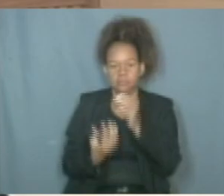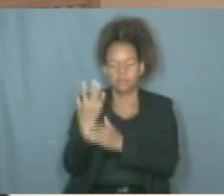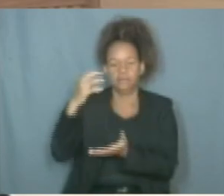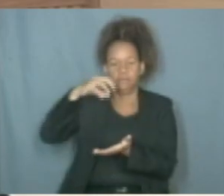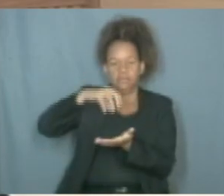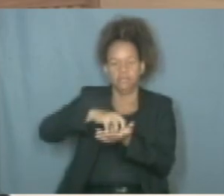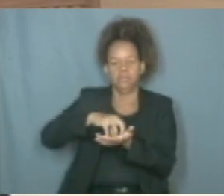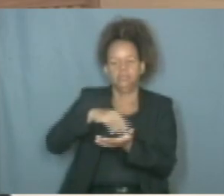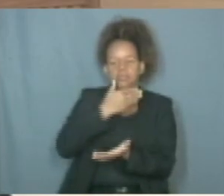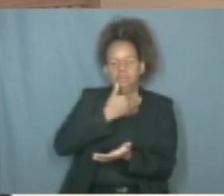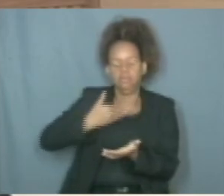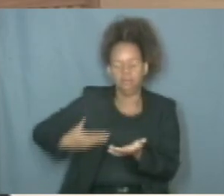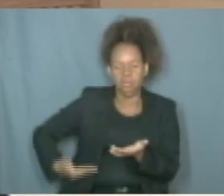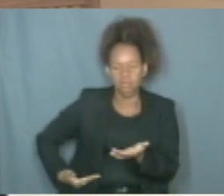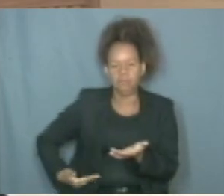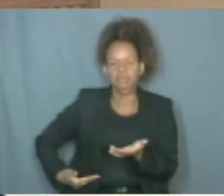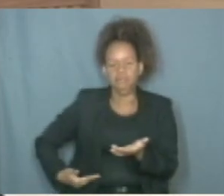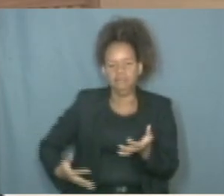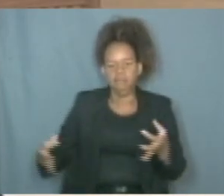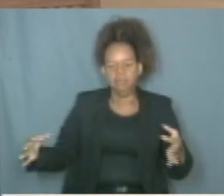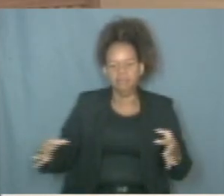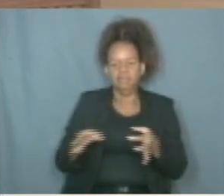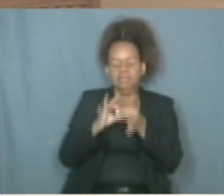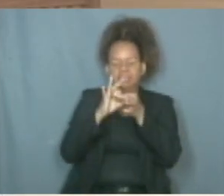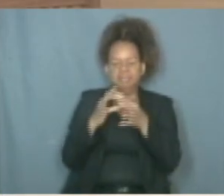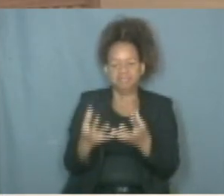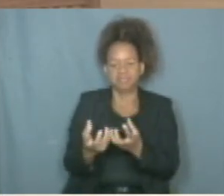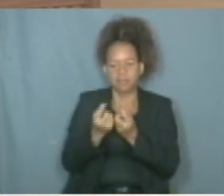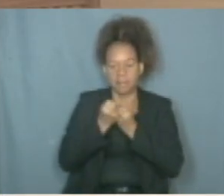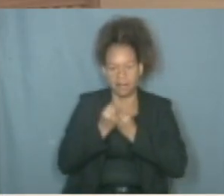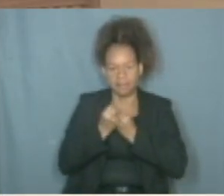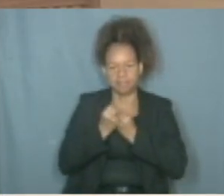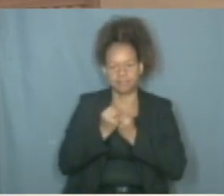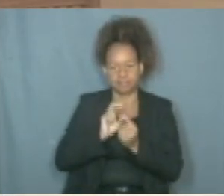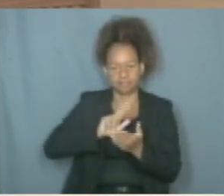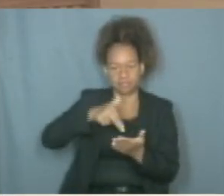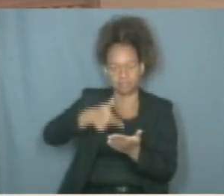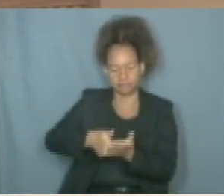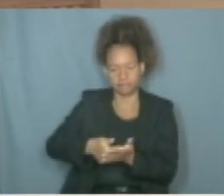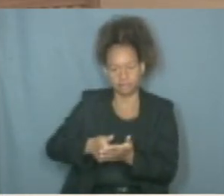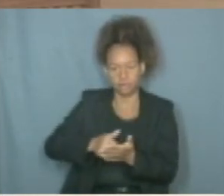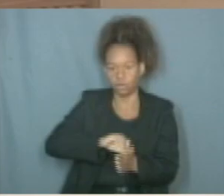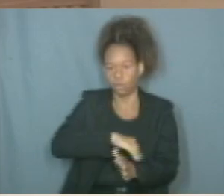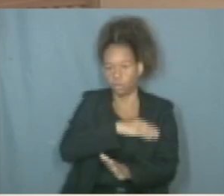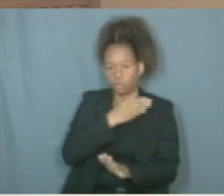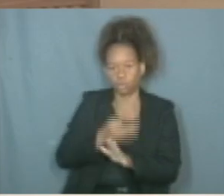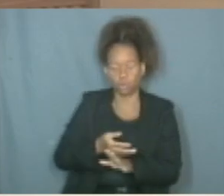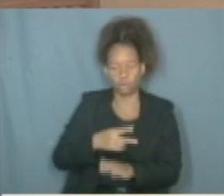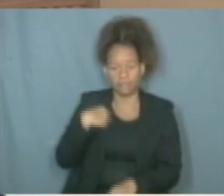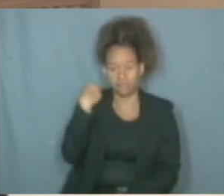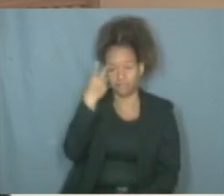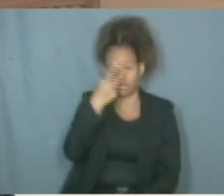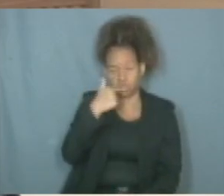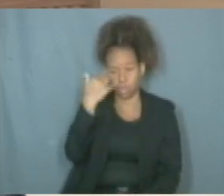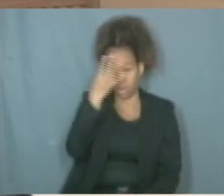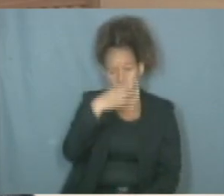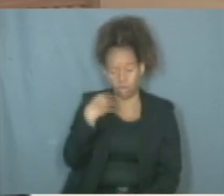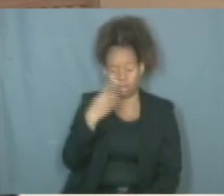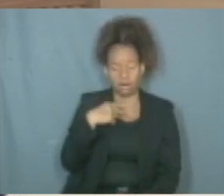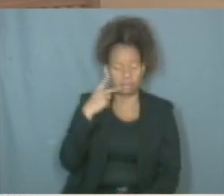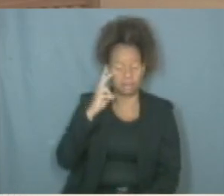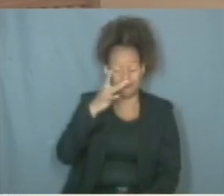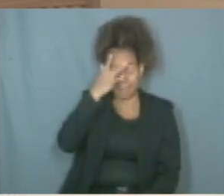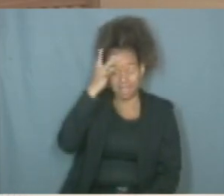centro público integrado de acolhimento e internação 24 horas para as pessoas que